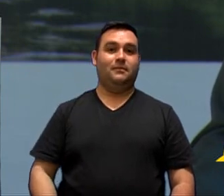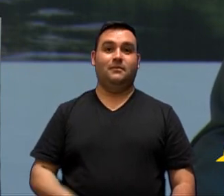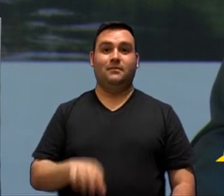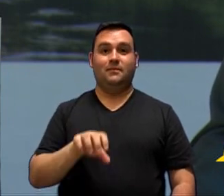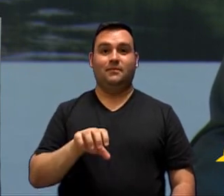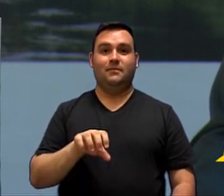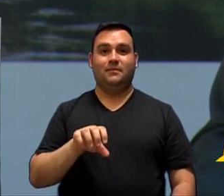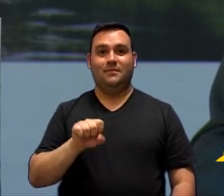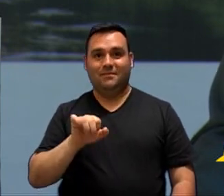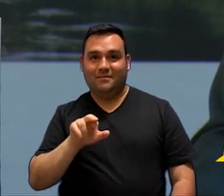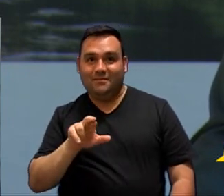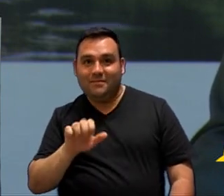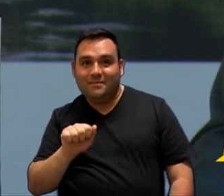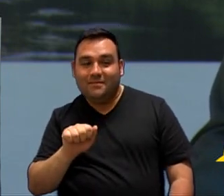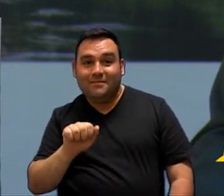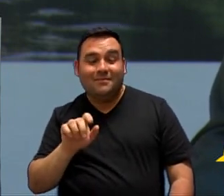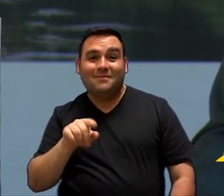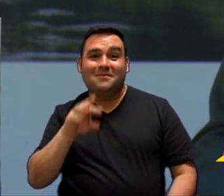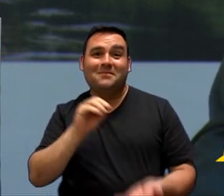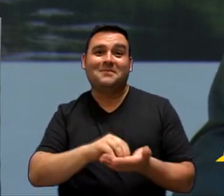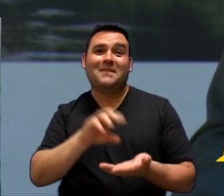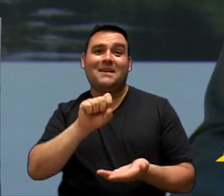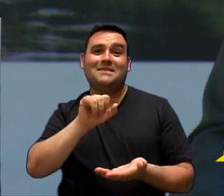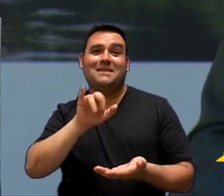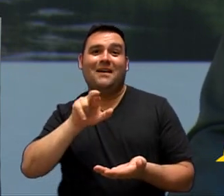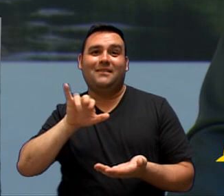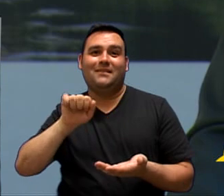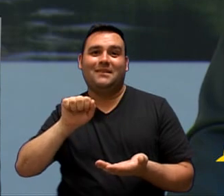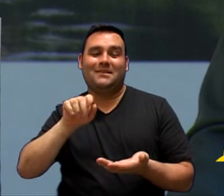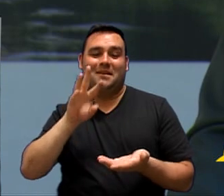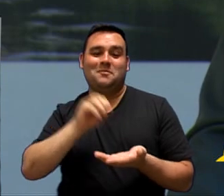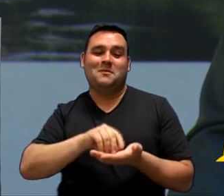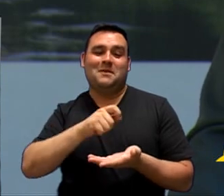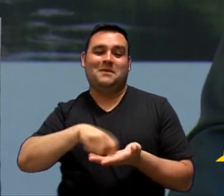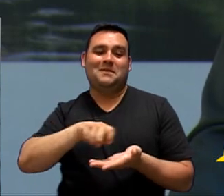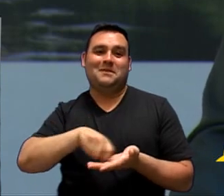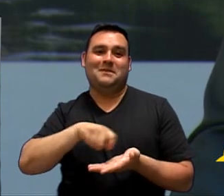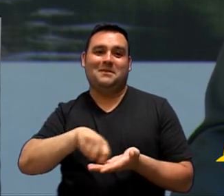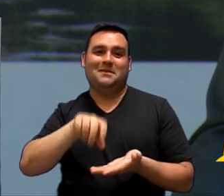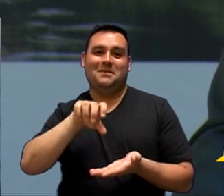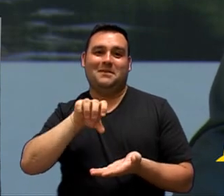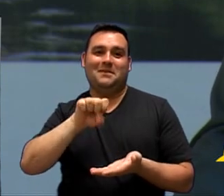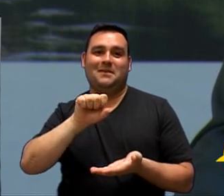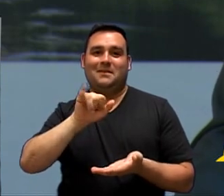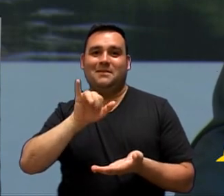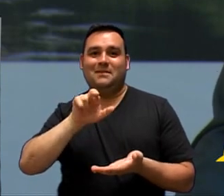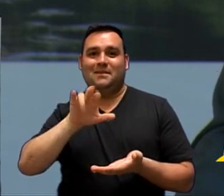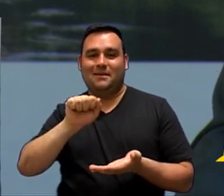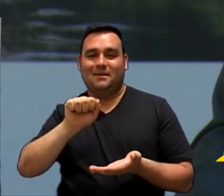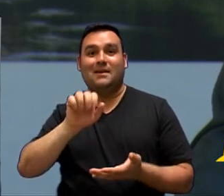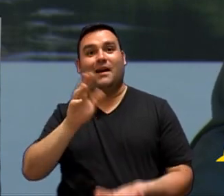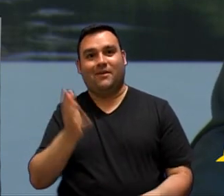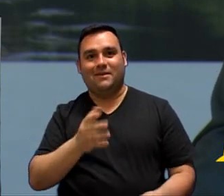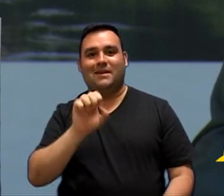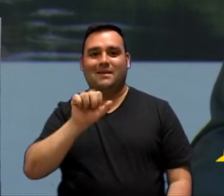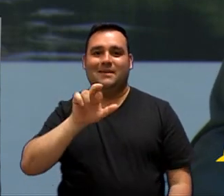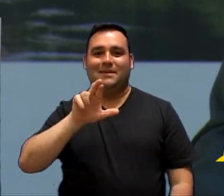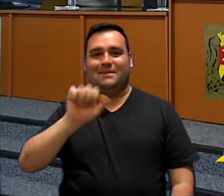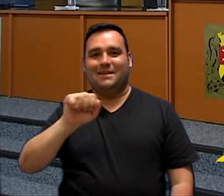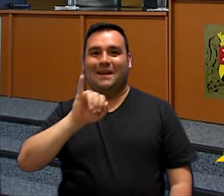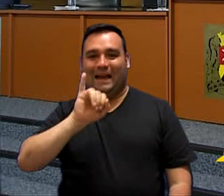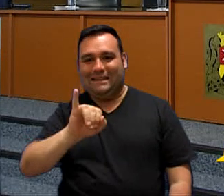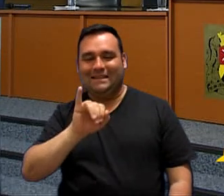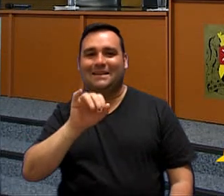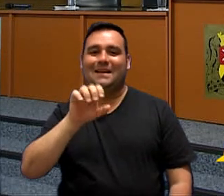Sayra? Aqui está escrito Sayra. Sayra, Sayra, Sara, tem um I a mais